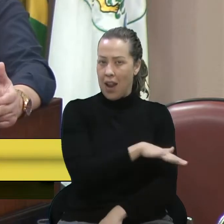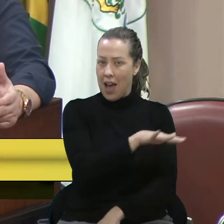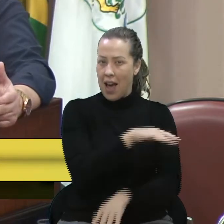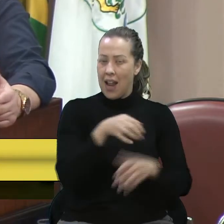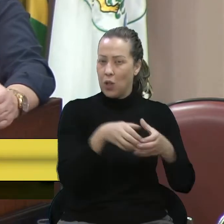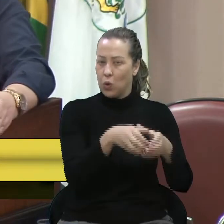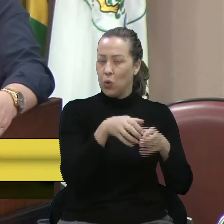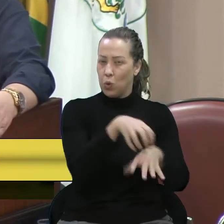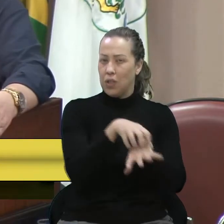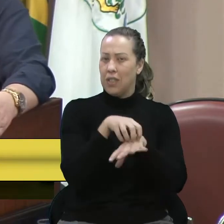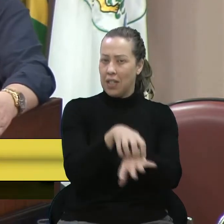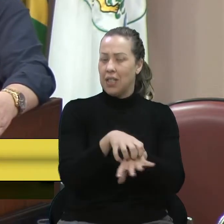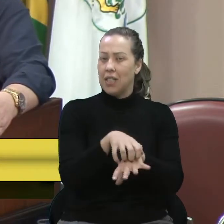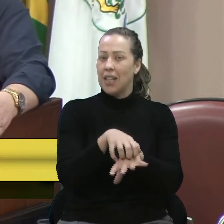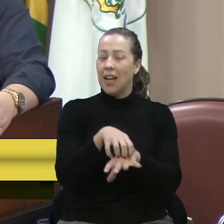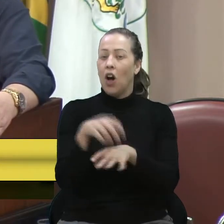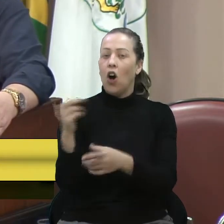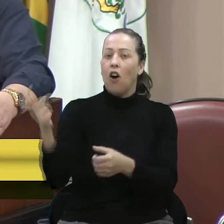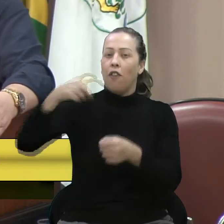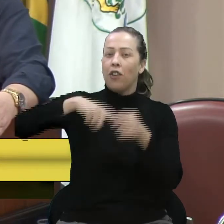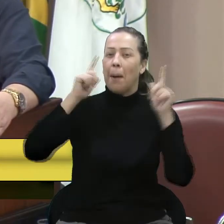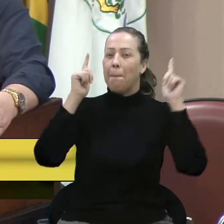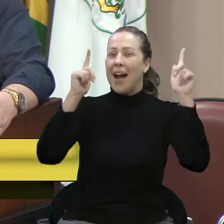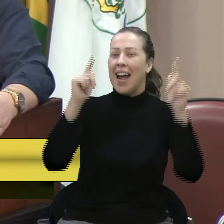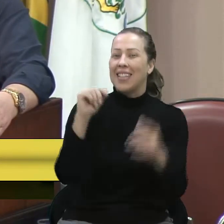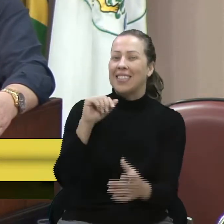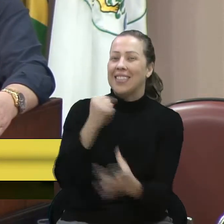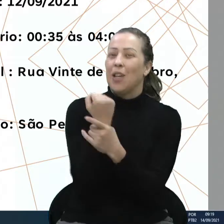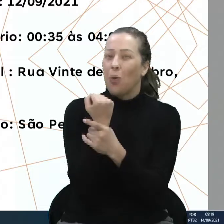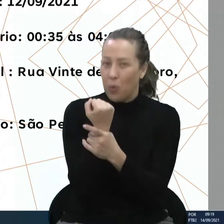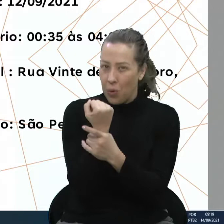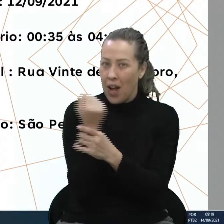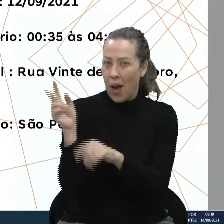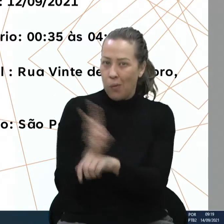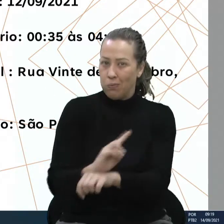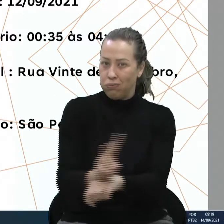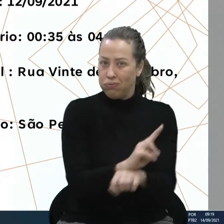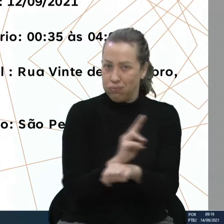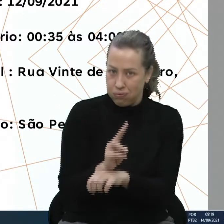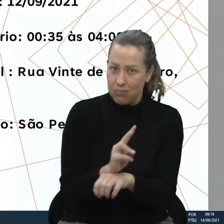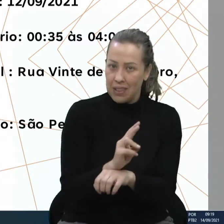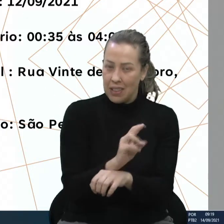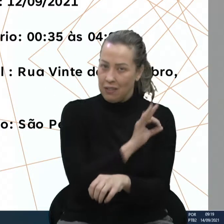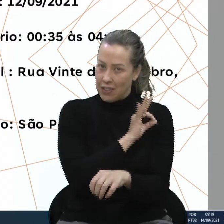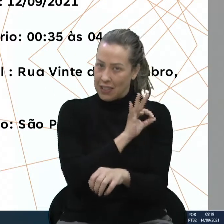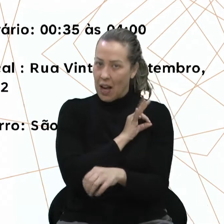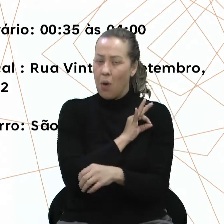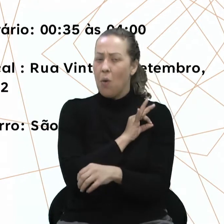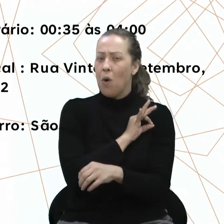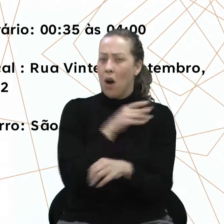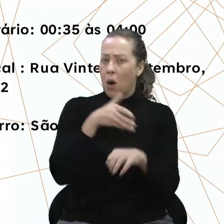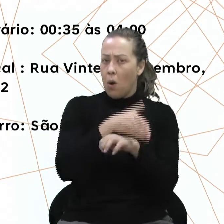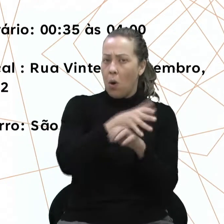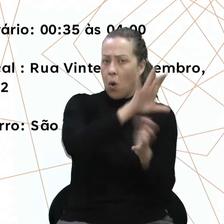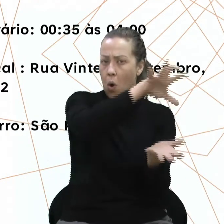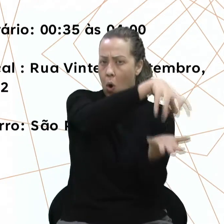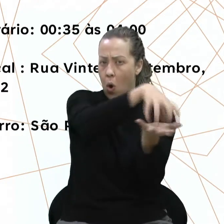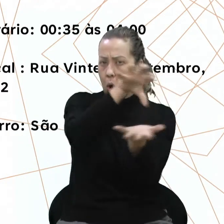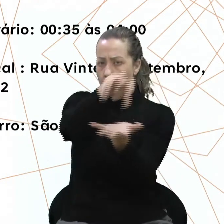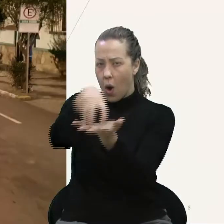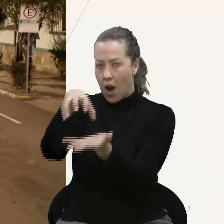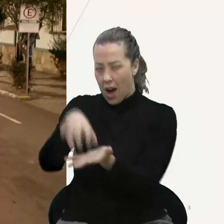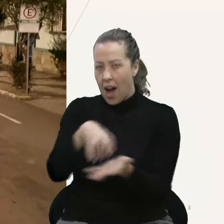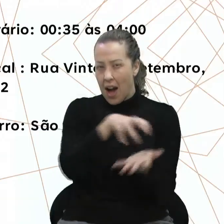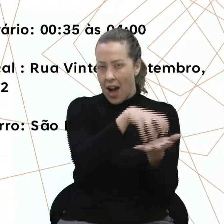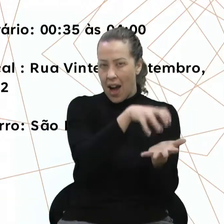a balada segura na cidade de Caxias do Sul. Então, com os órgãos integrantes, né, que participam dessa balada segura,